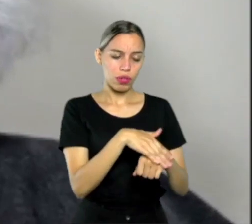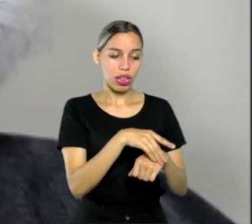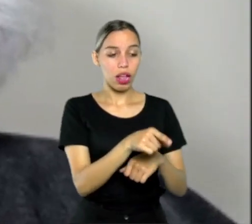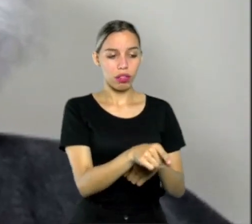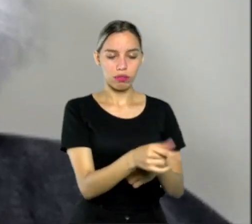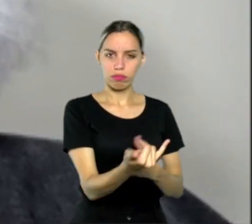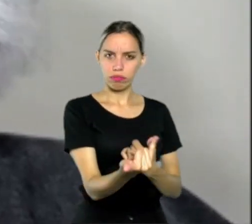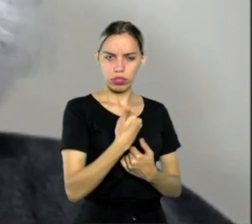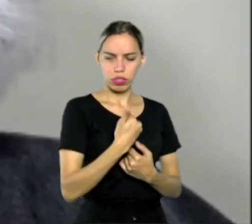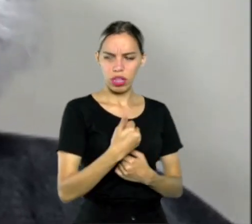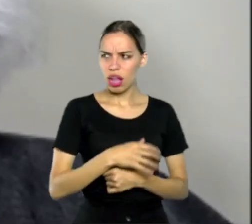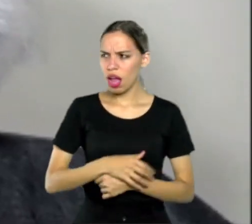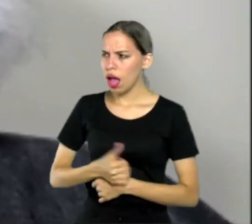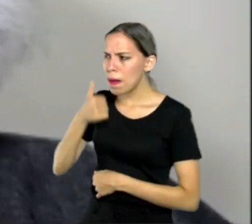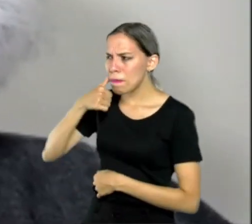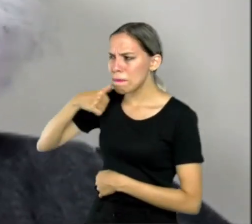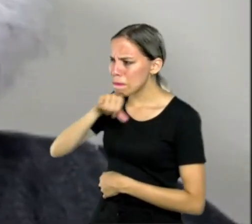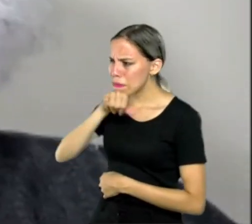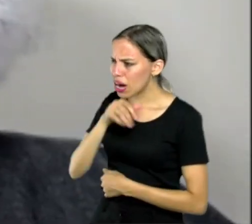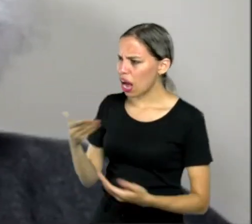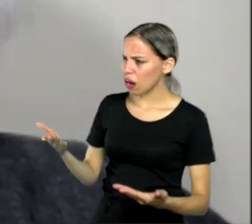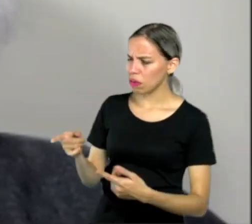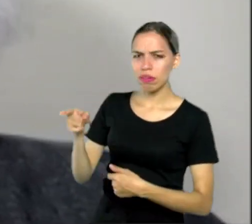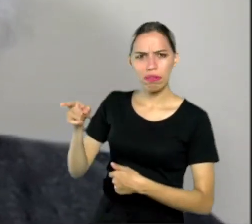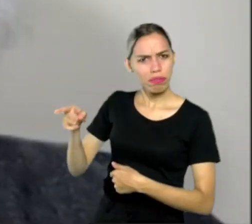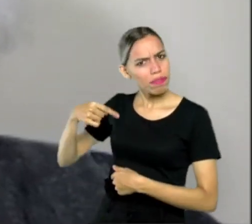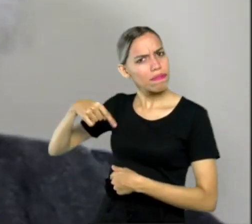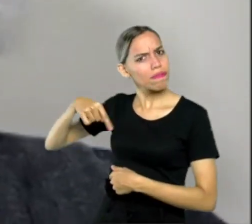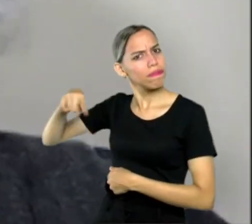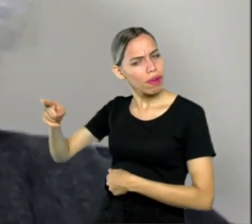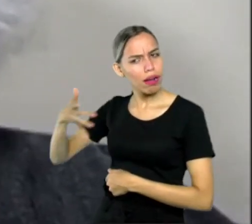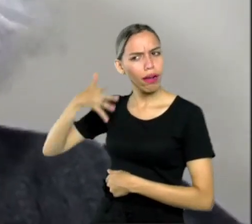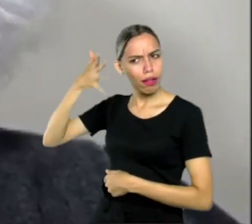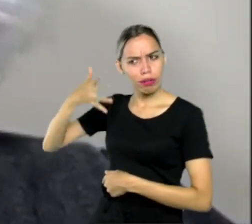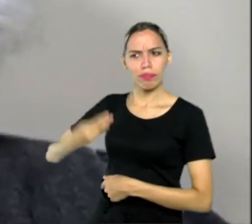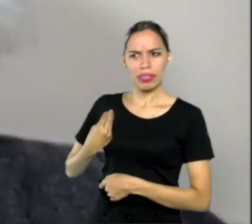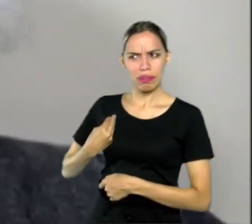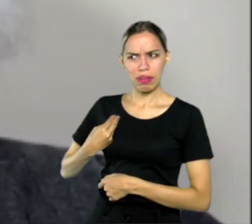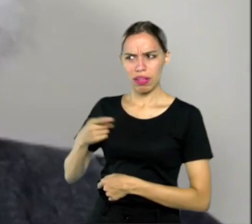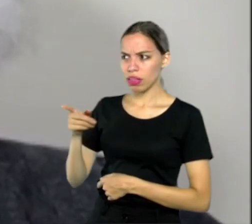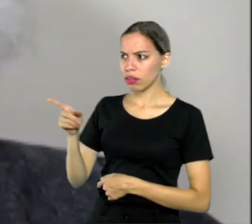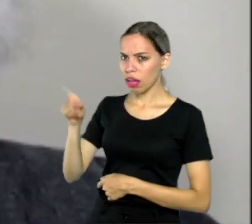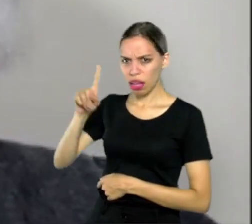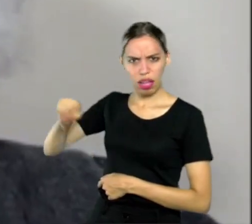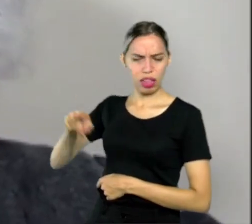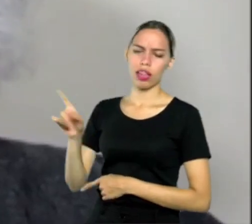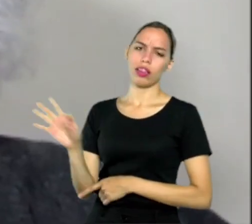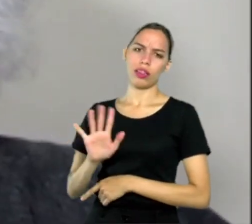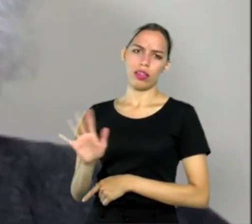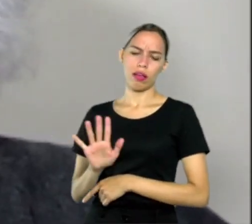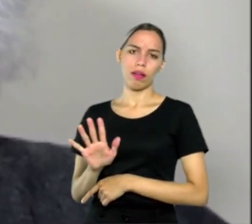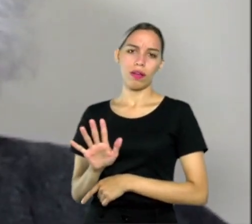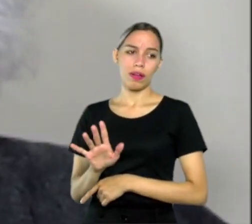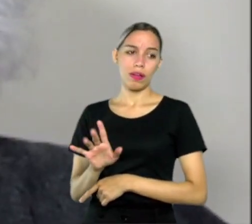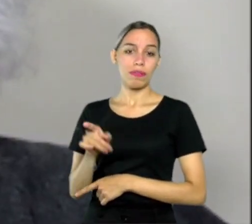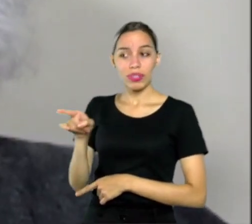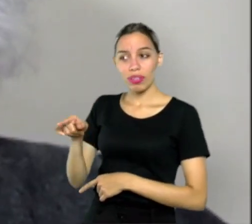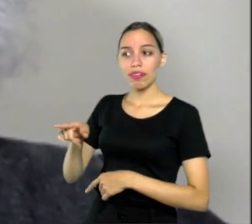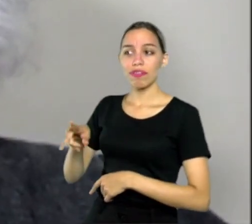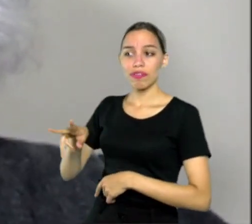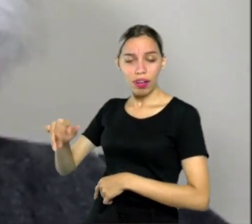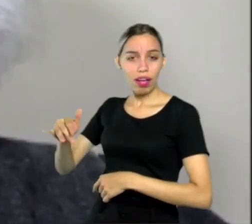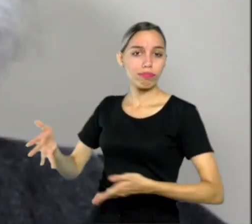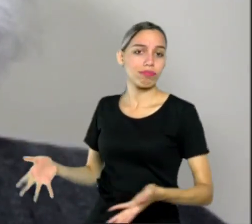recusar, você vai fazer uma coisa, é pelo coletivo, isso não é individual. E é verdade, é verdade.